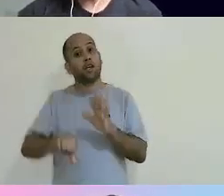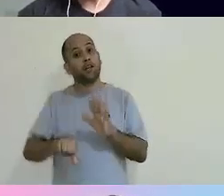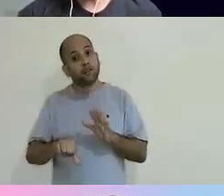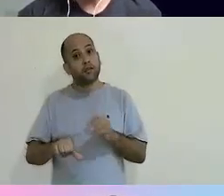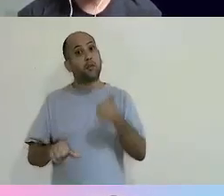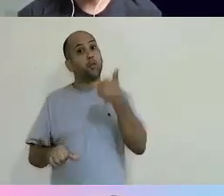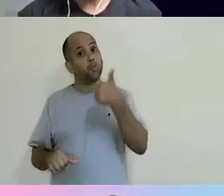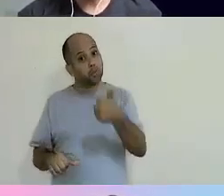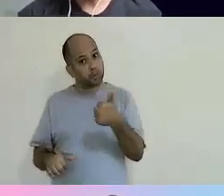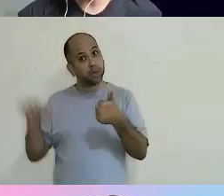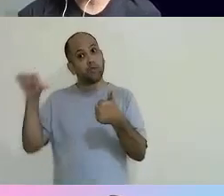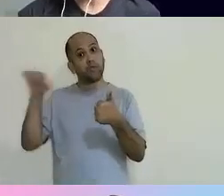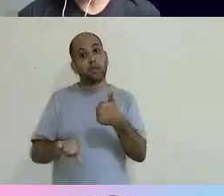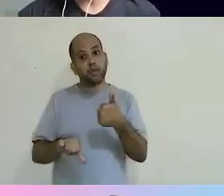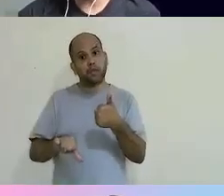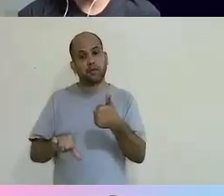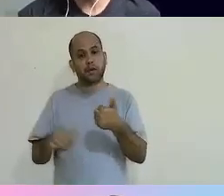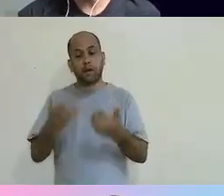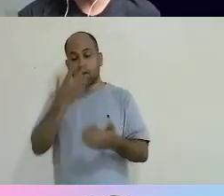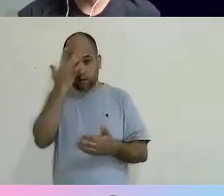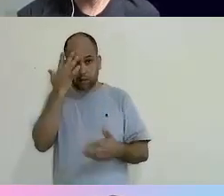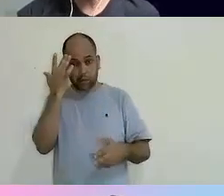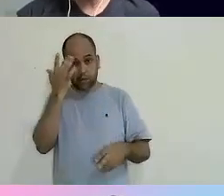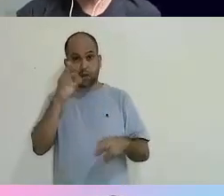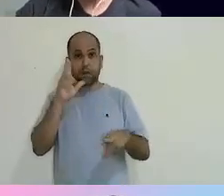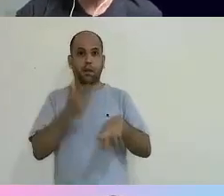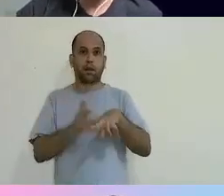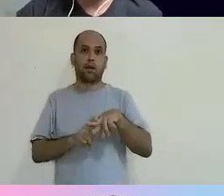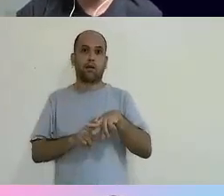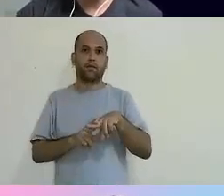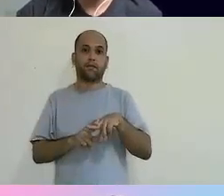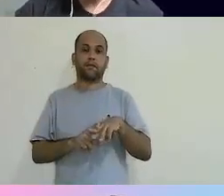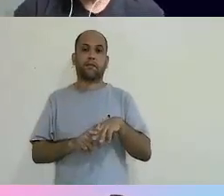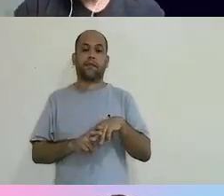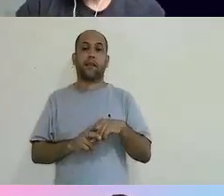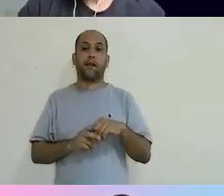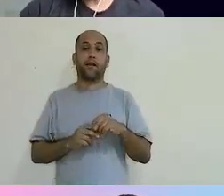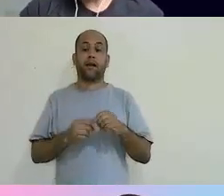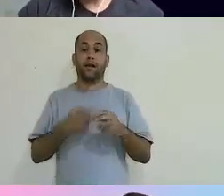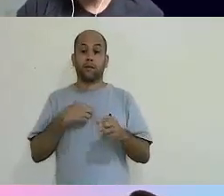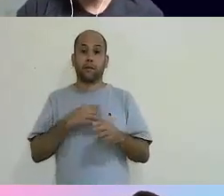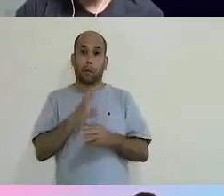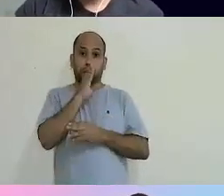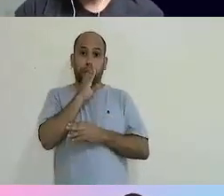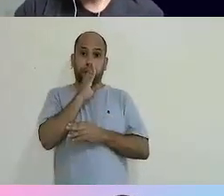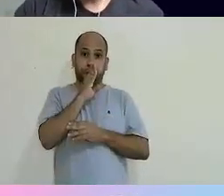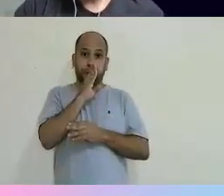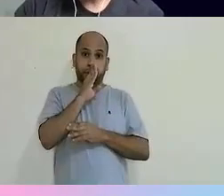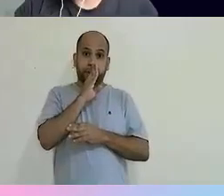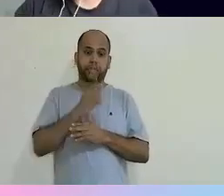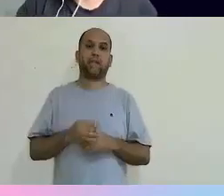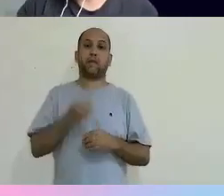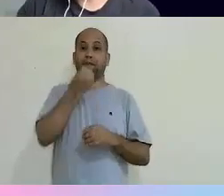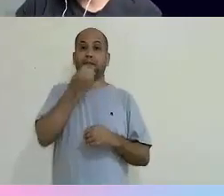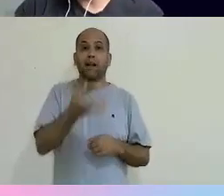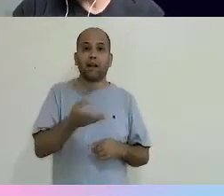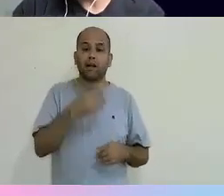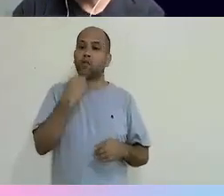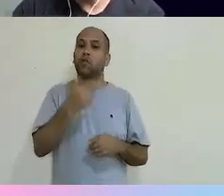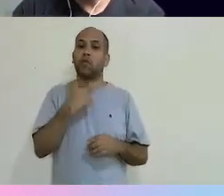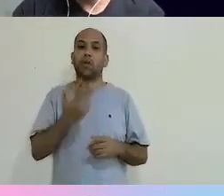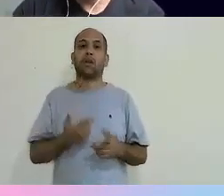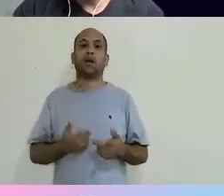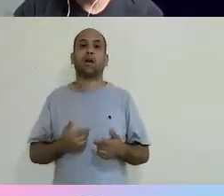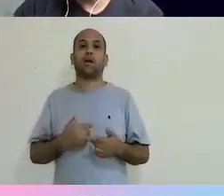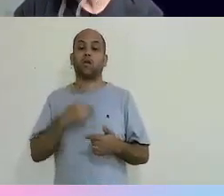pessoas sempre travam na hora de falar sobre pontos positivos, pontos negativos, mas você tem que saber. E não é para você saber para